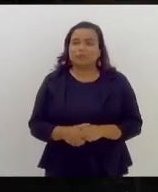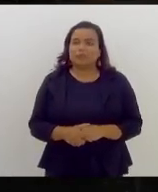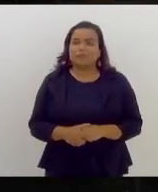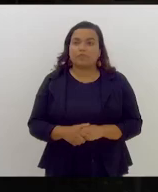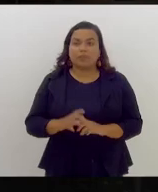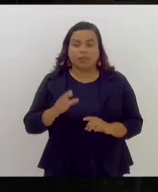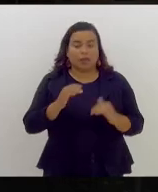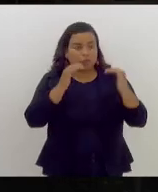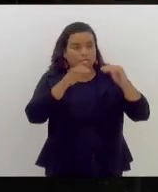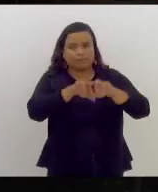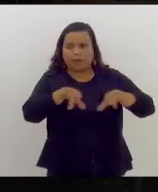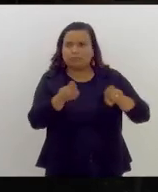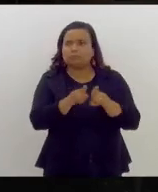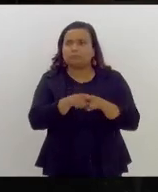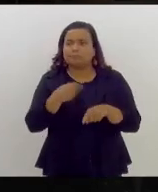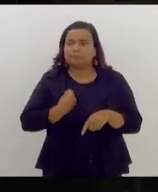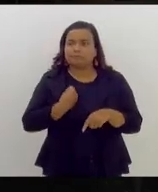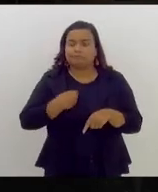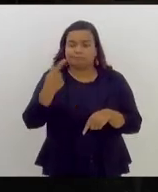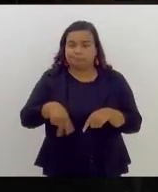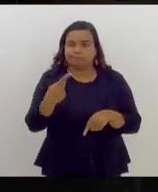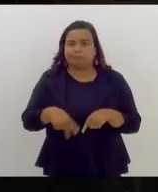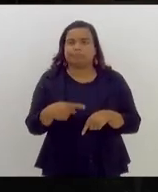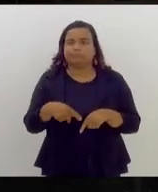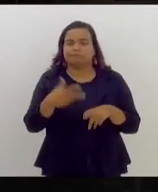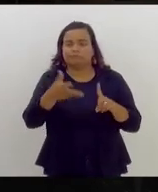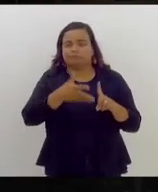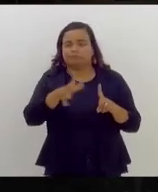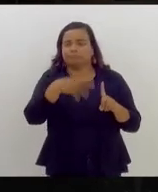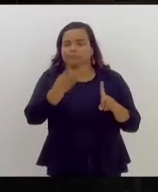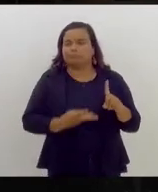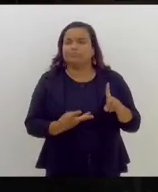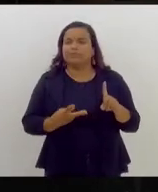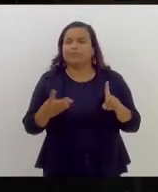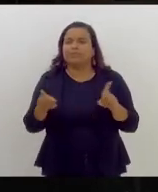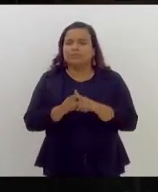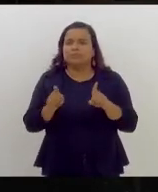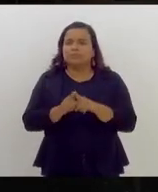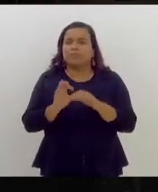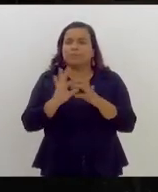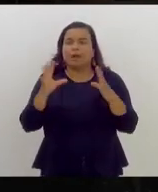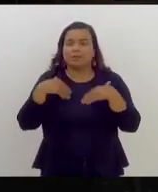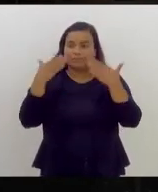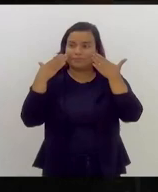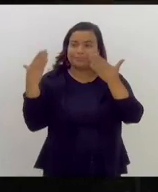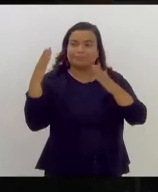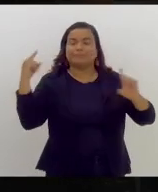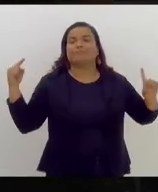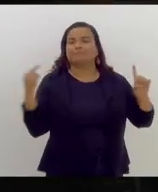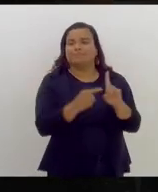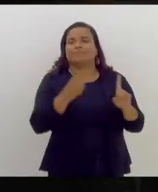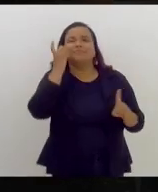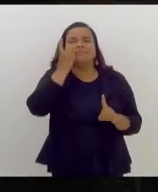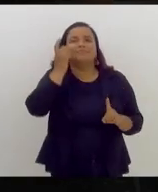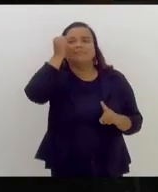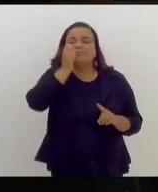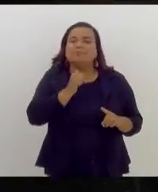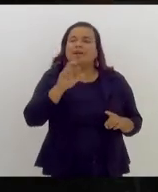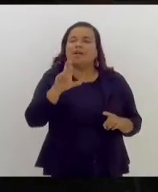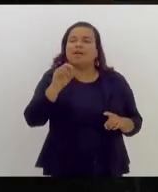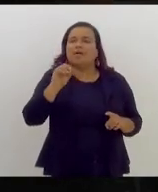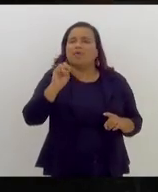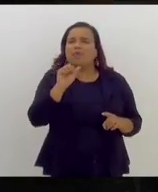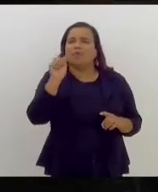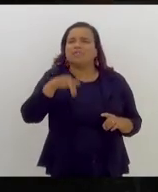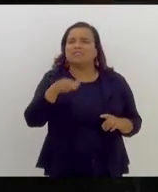outras autoridades presentes, e me permita destacar a deputada Rosângela, que já não